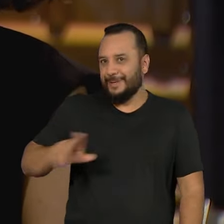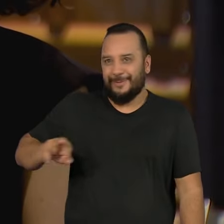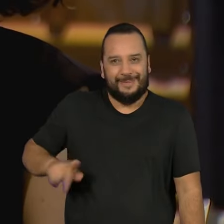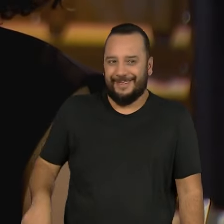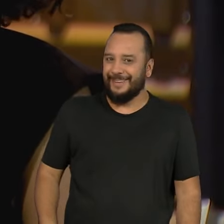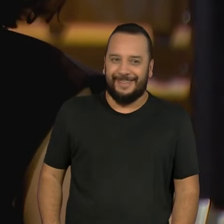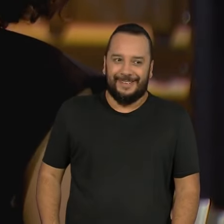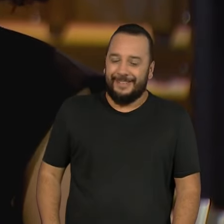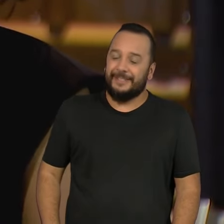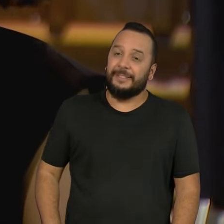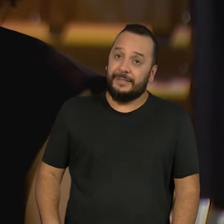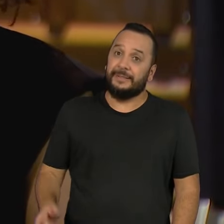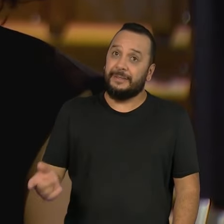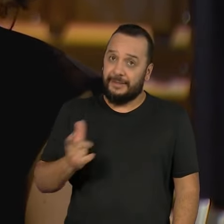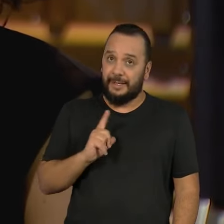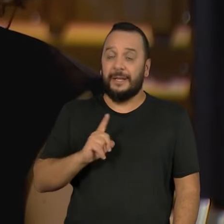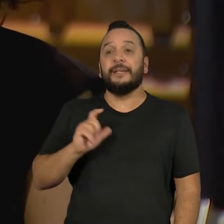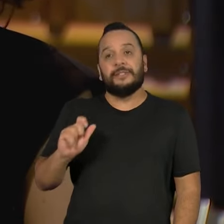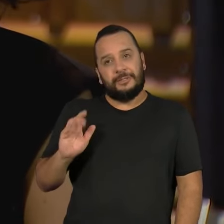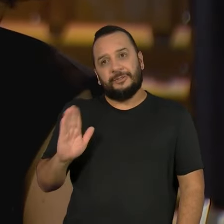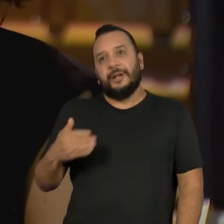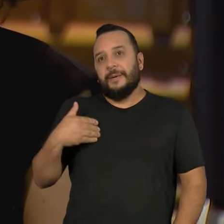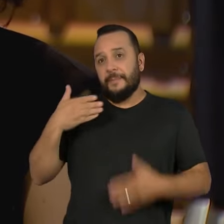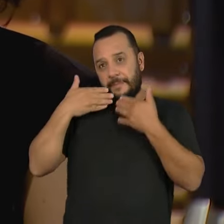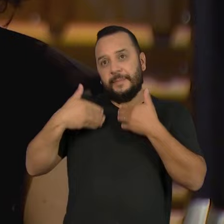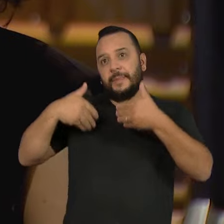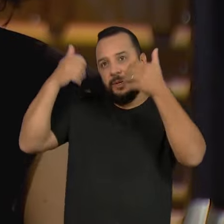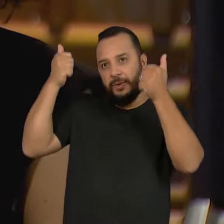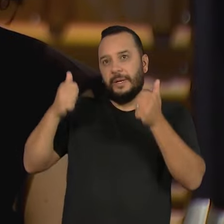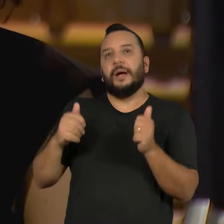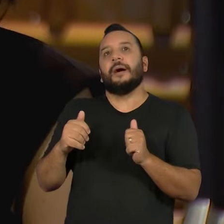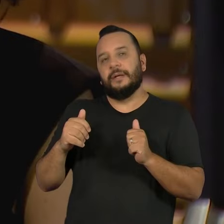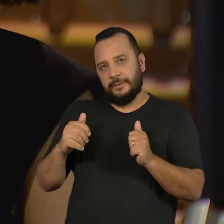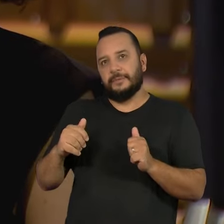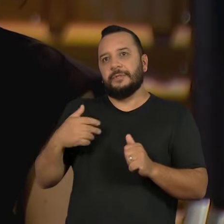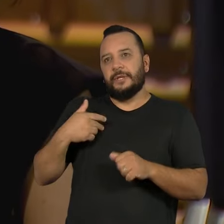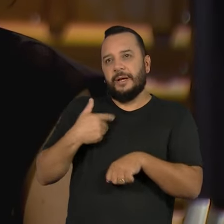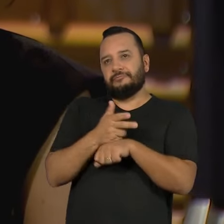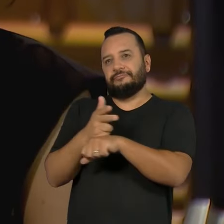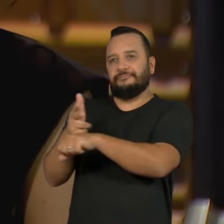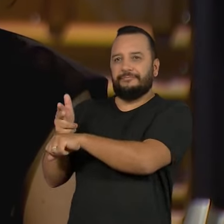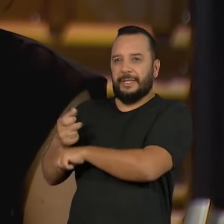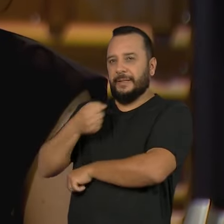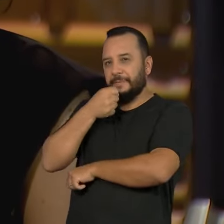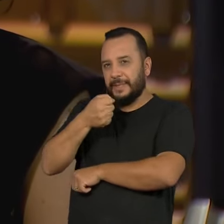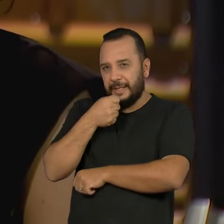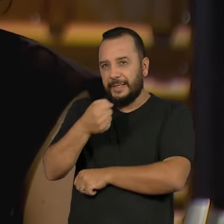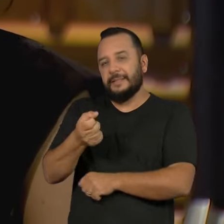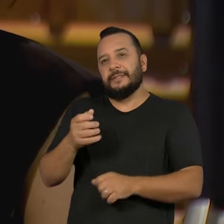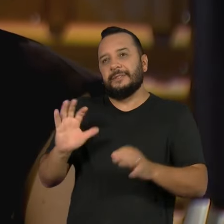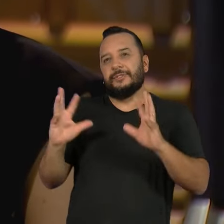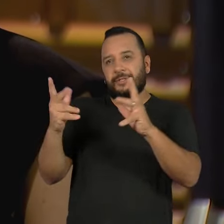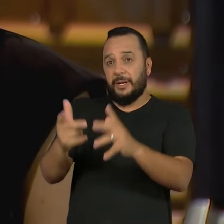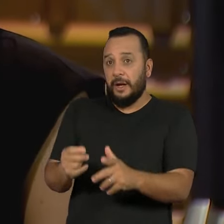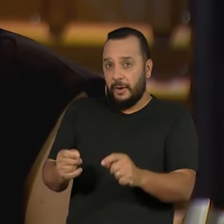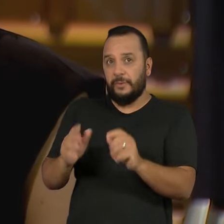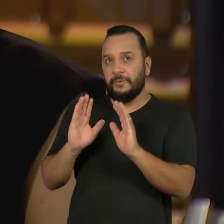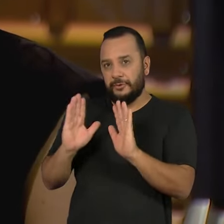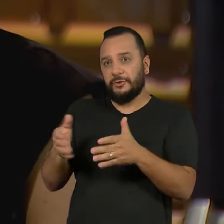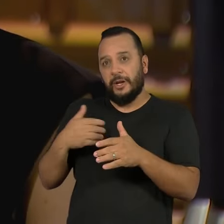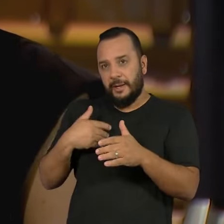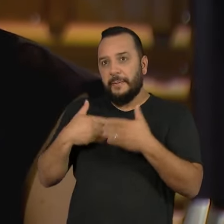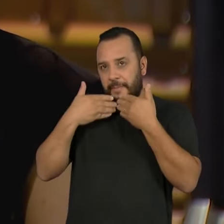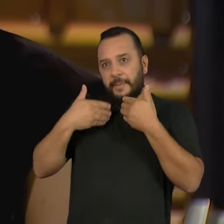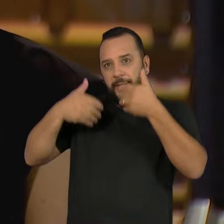é eu acho que tem melhorado muito é uma cobertura da Imprensa e política de forma geral que melhorou muito dos